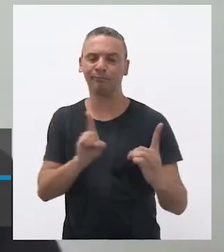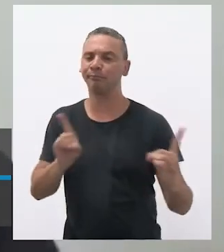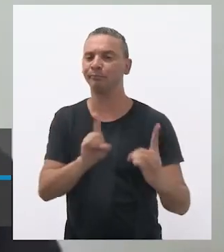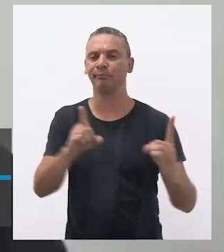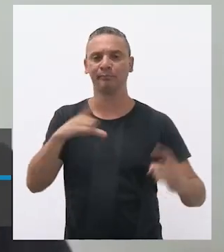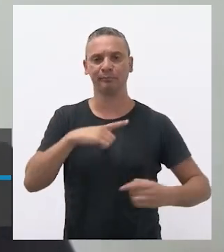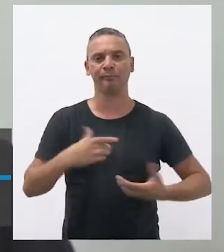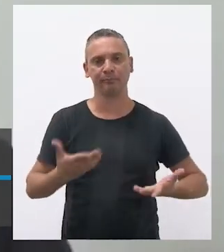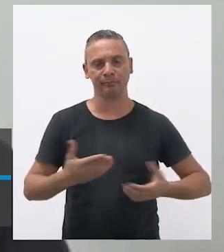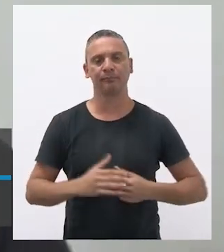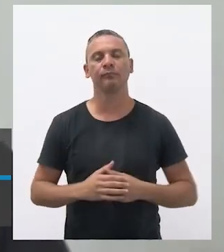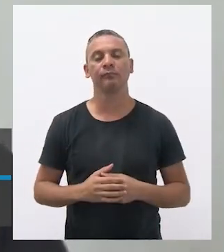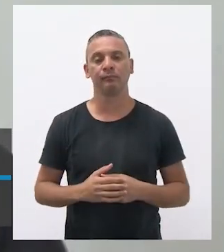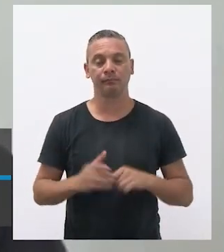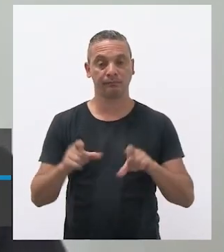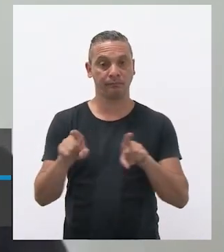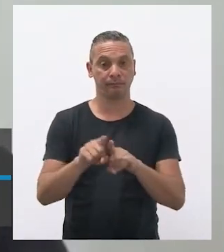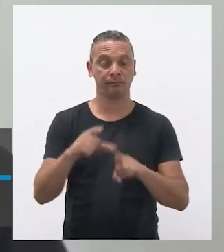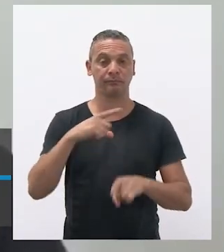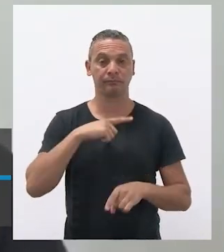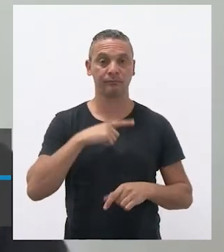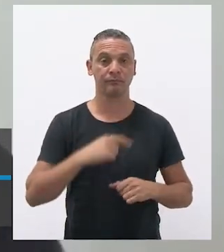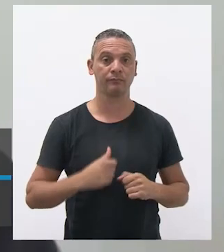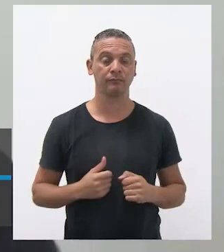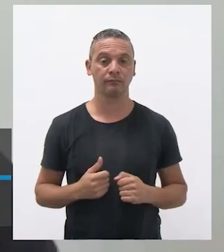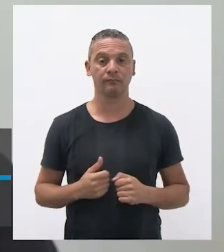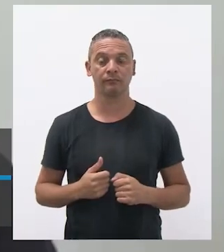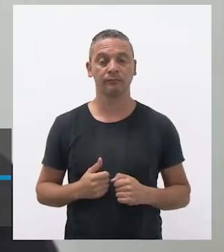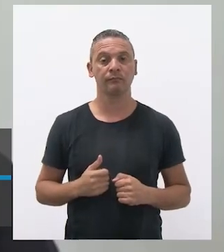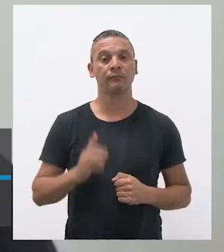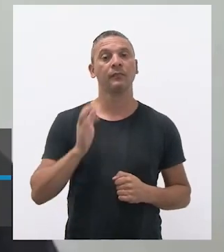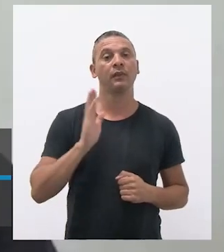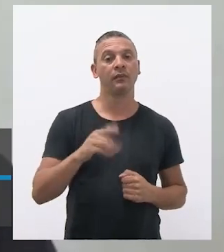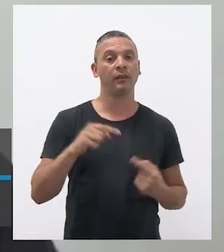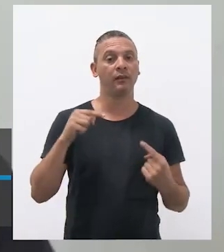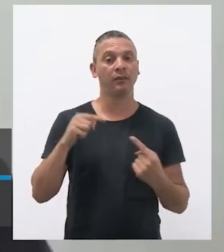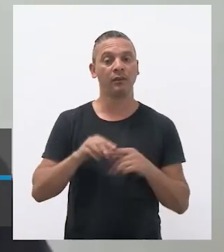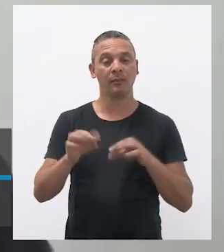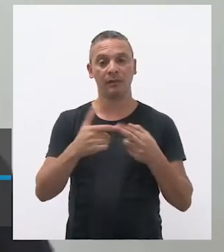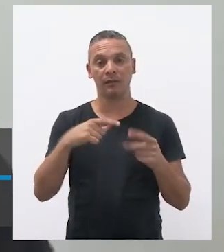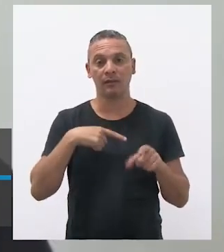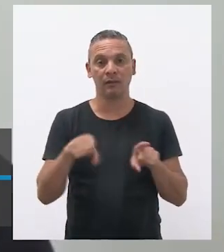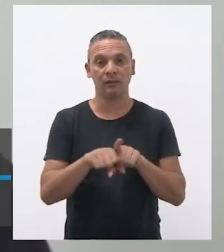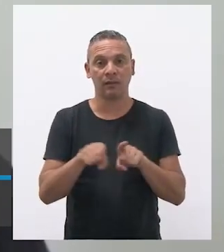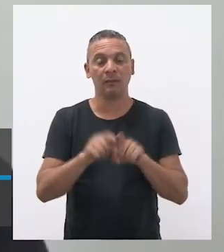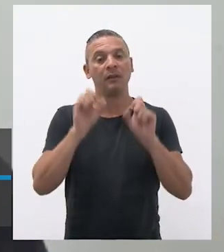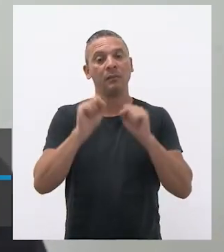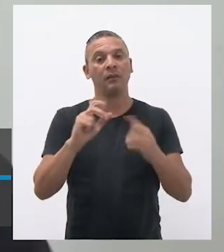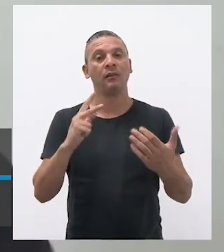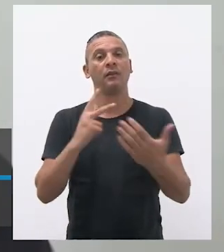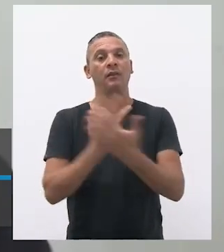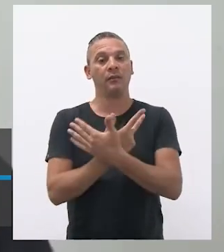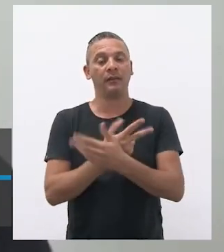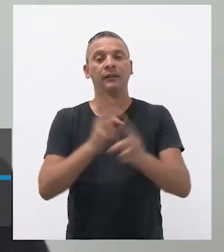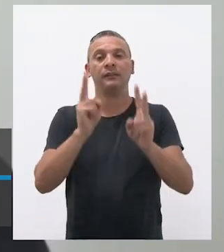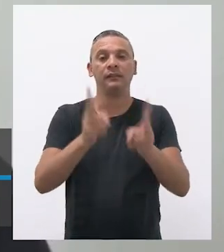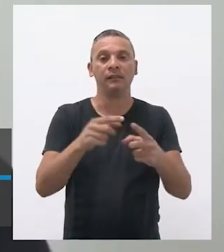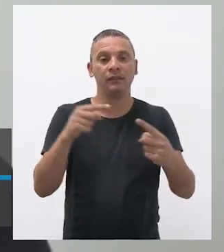Então, ele deixava ela com acesso aos mantimentos para um determinado período de